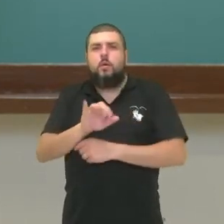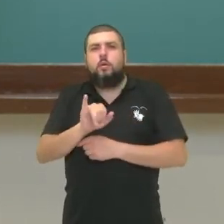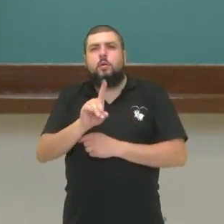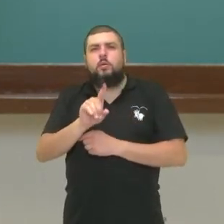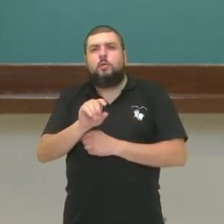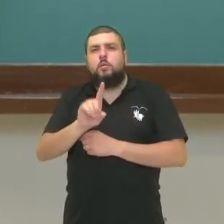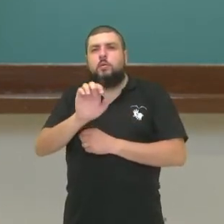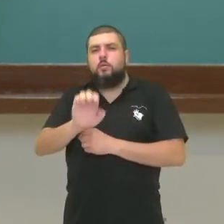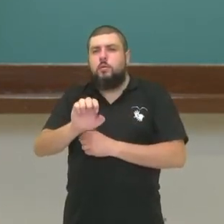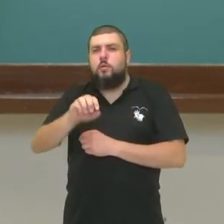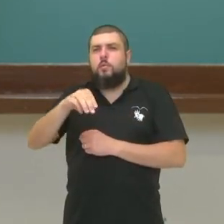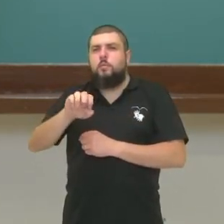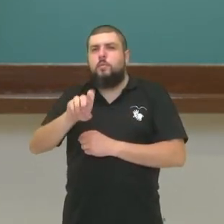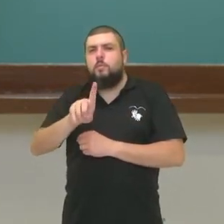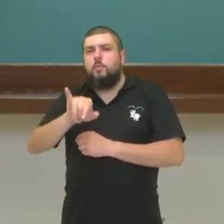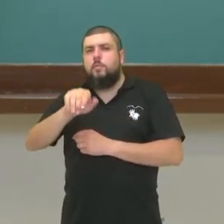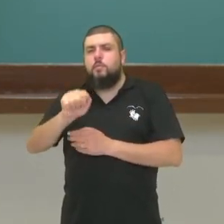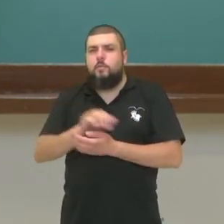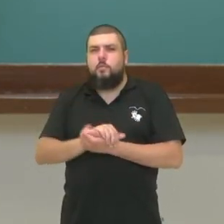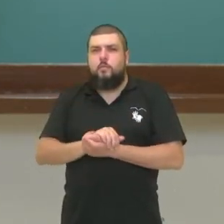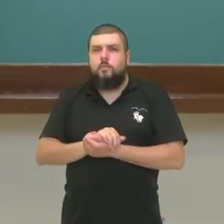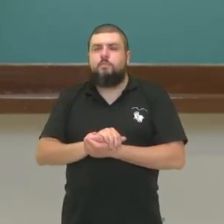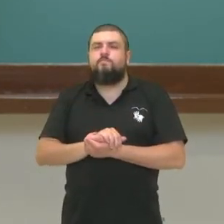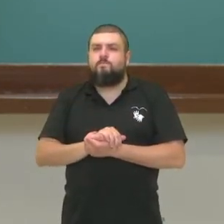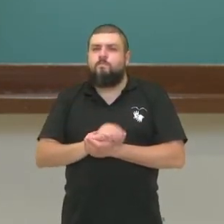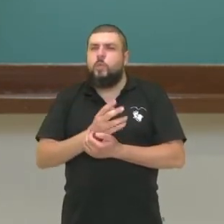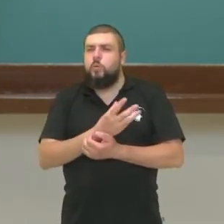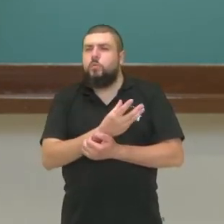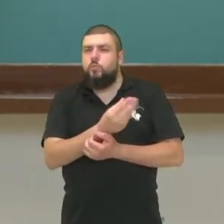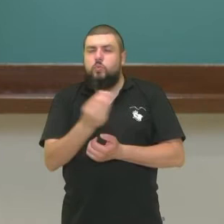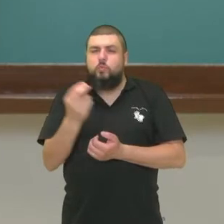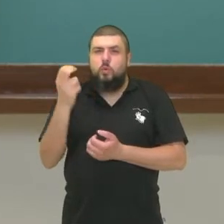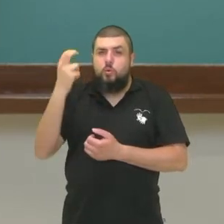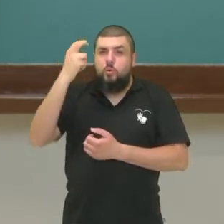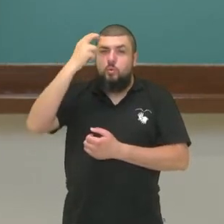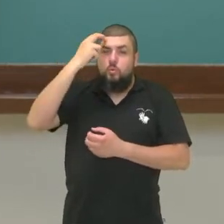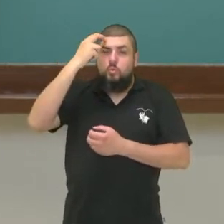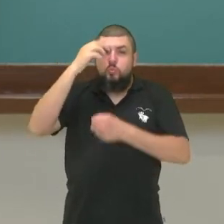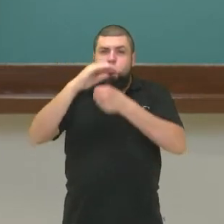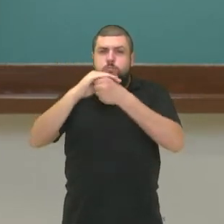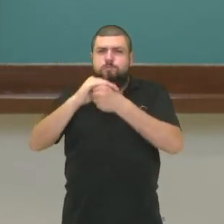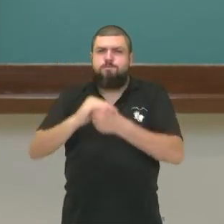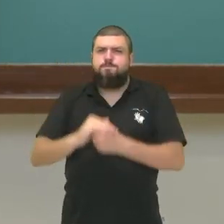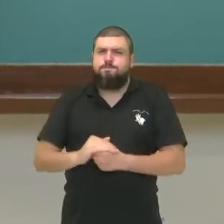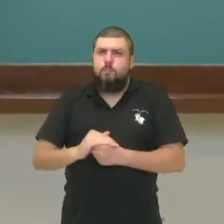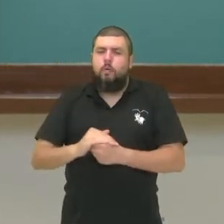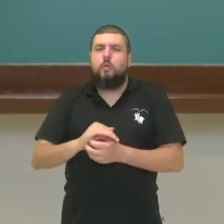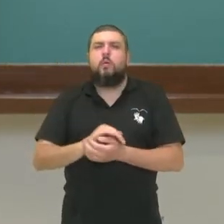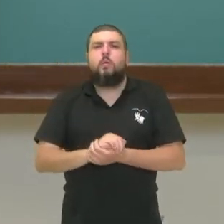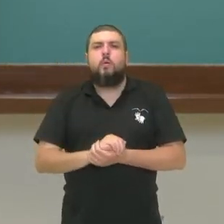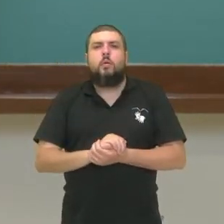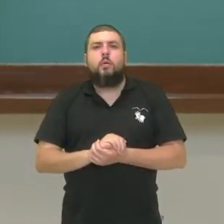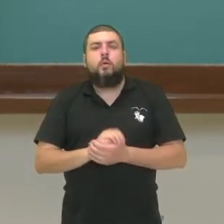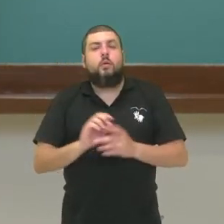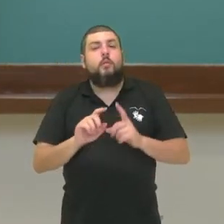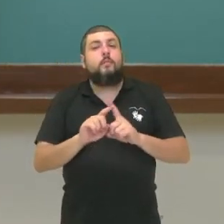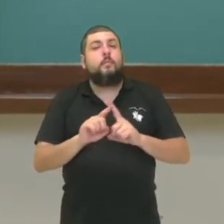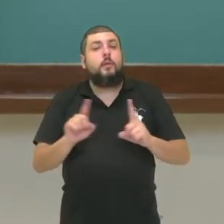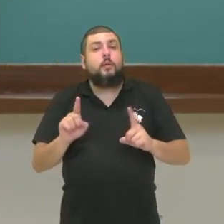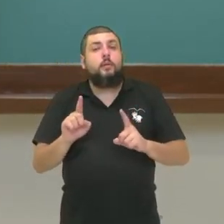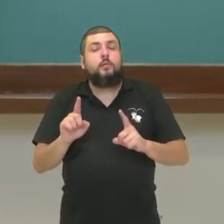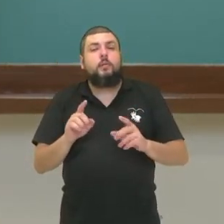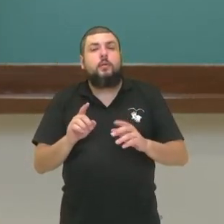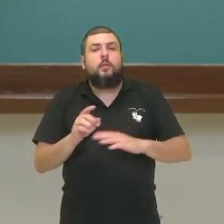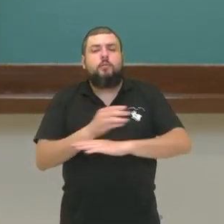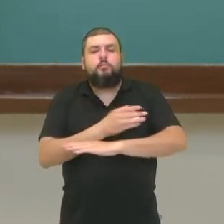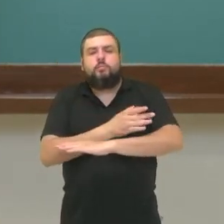Trevas, onde várias questões culturais acabaram sendo enterradas. Mas, com o fim da Idade Média, você lembra